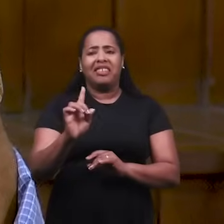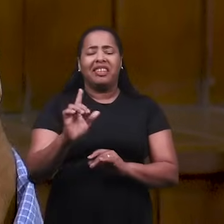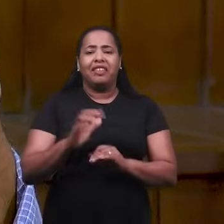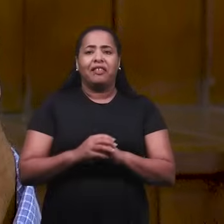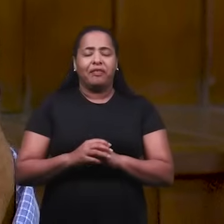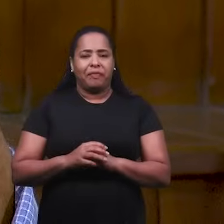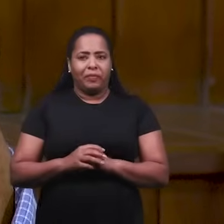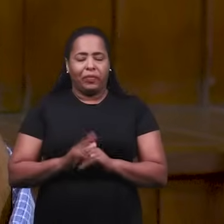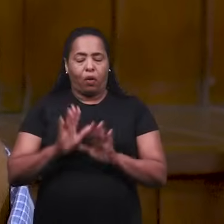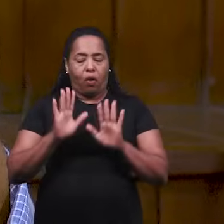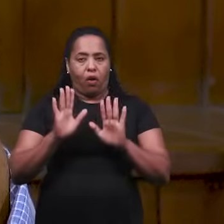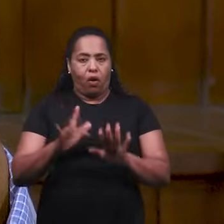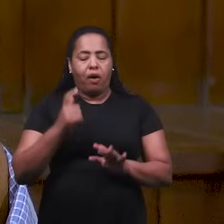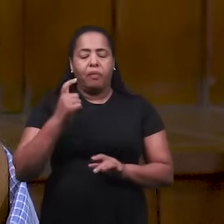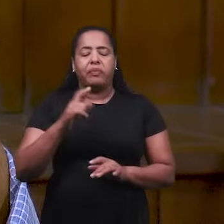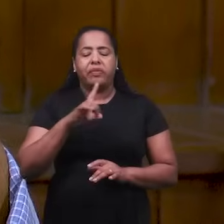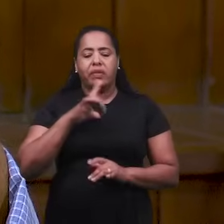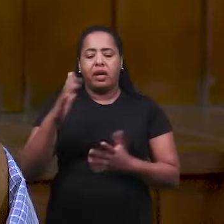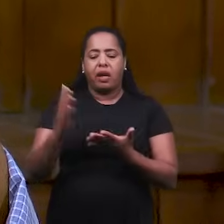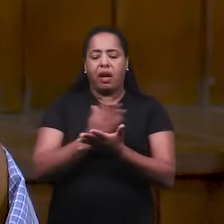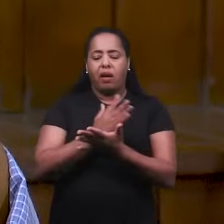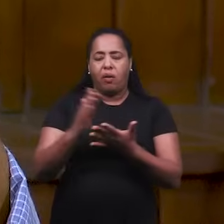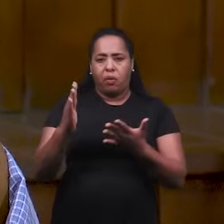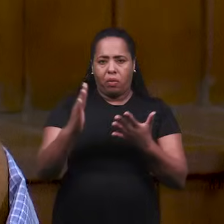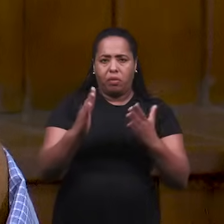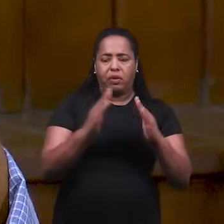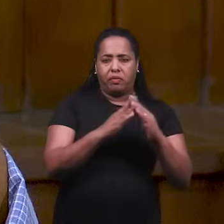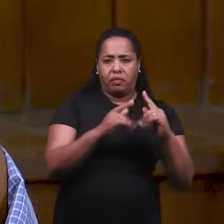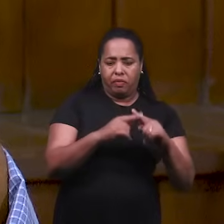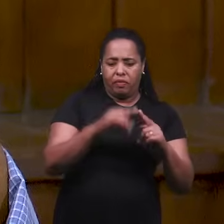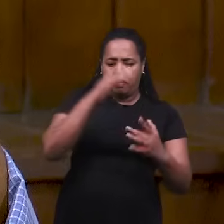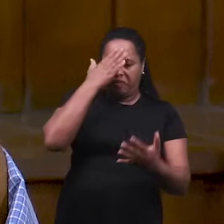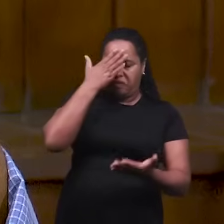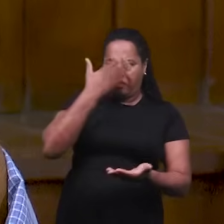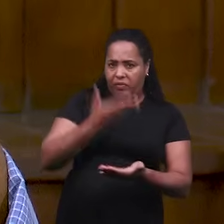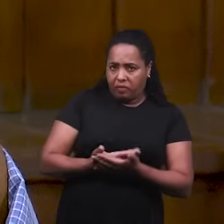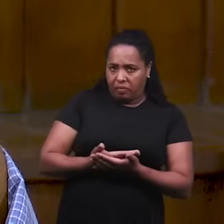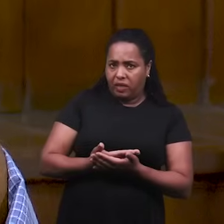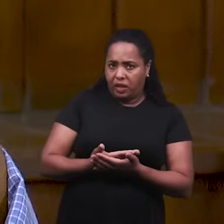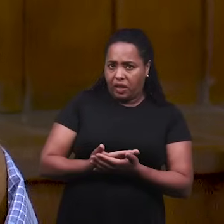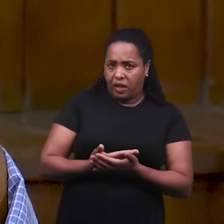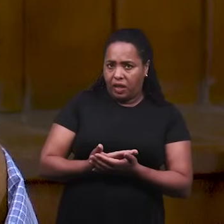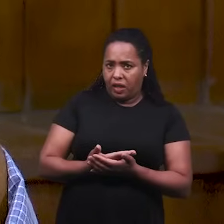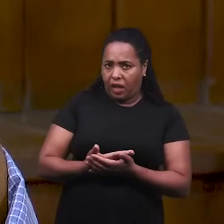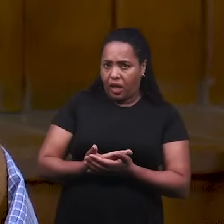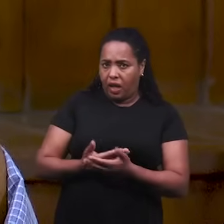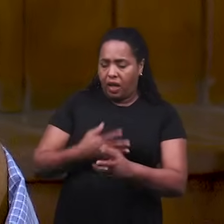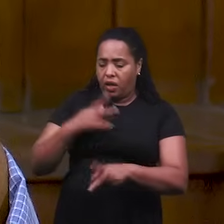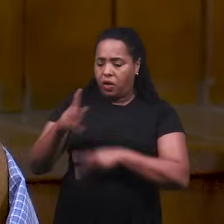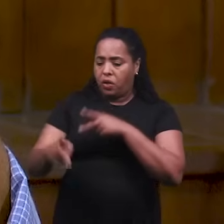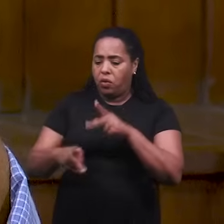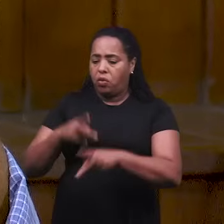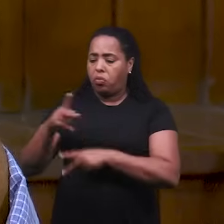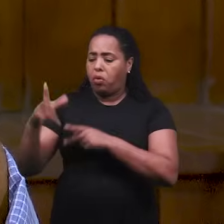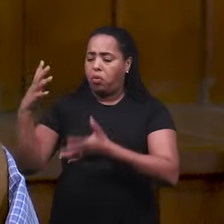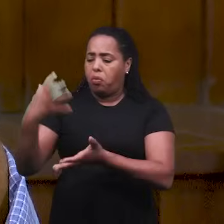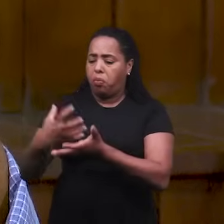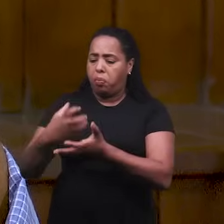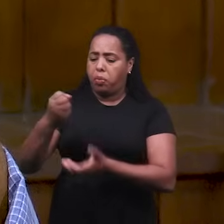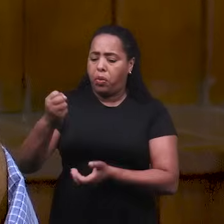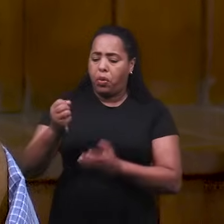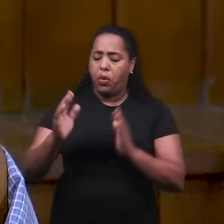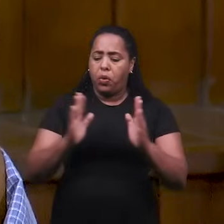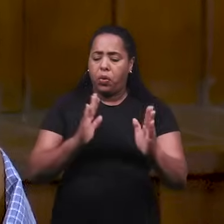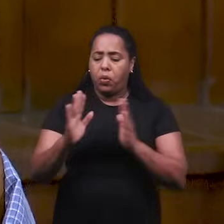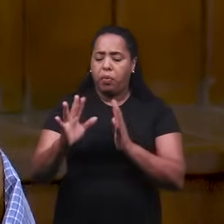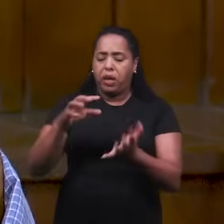tem algumas igrejas que creem que a igreja será arrebatada no meio da grande tribulação, né?